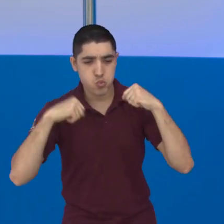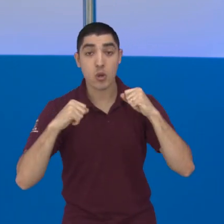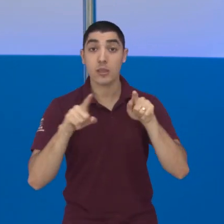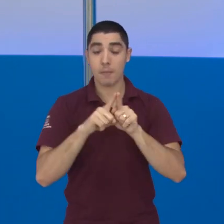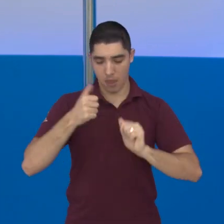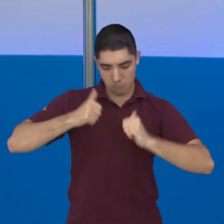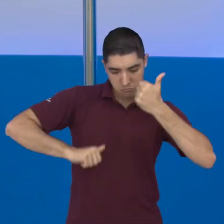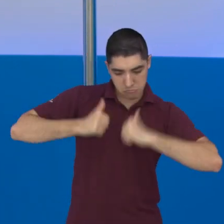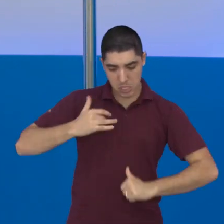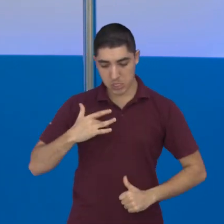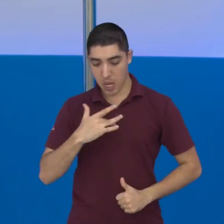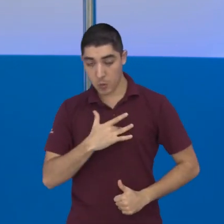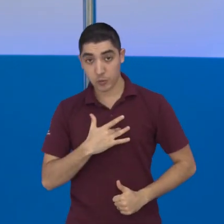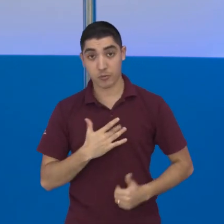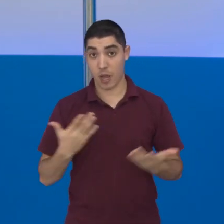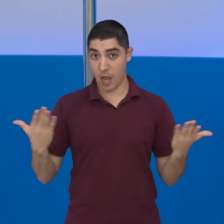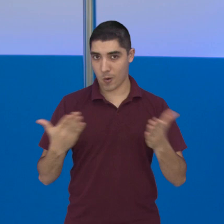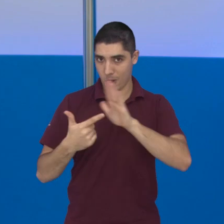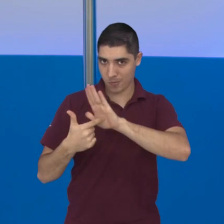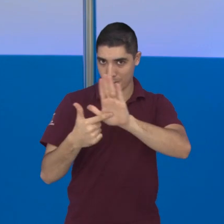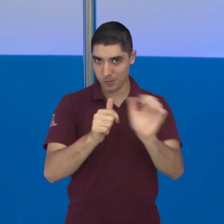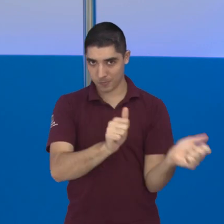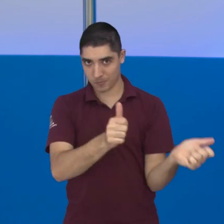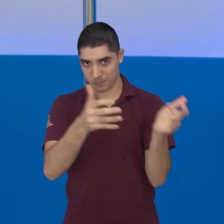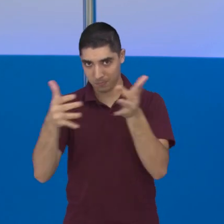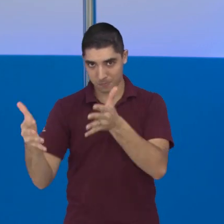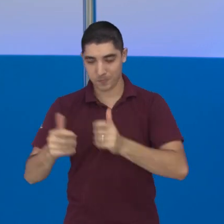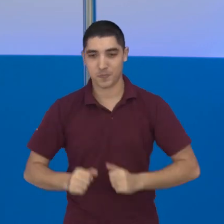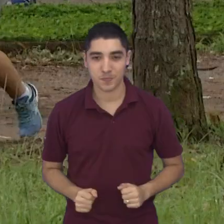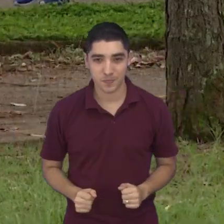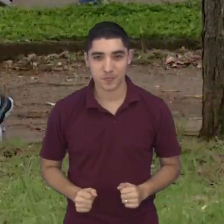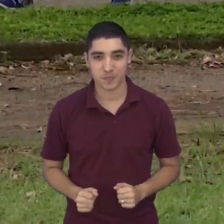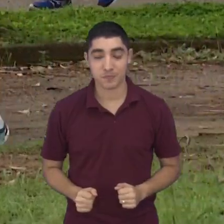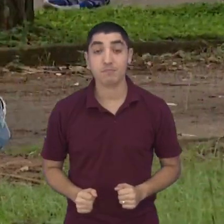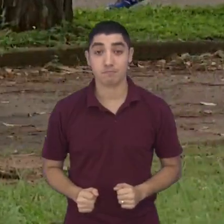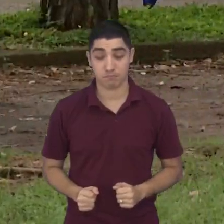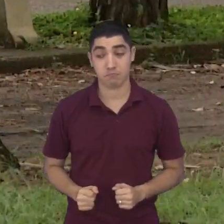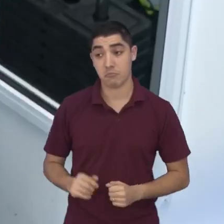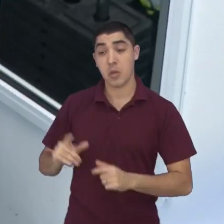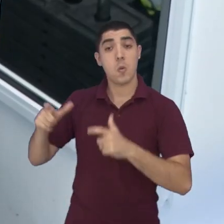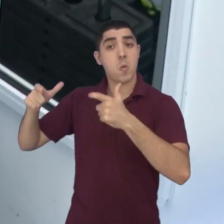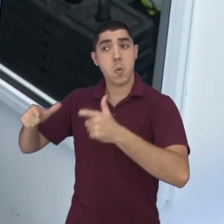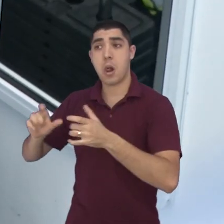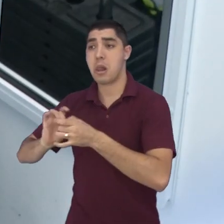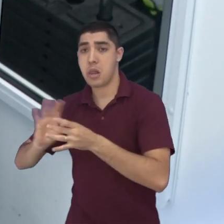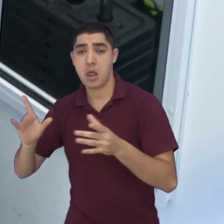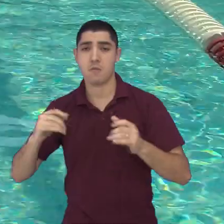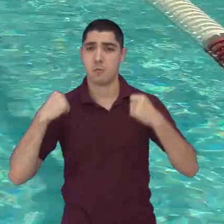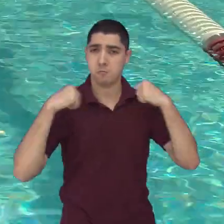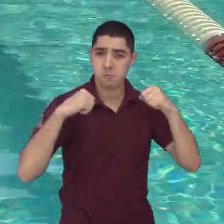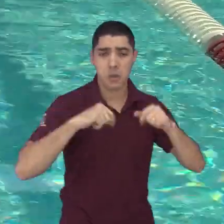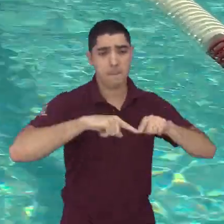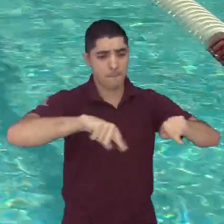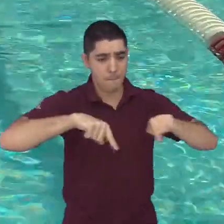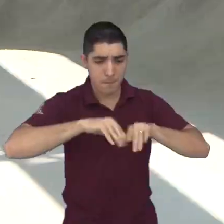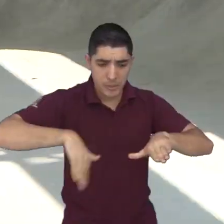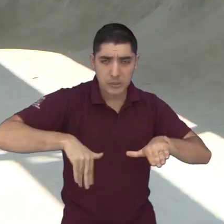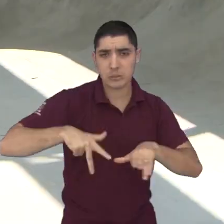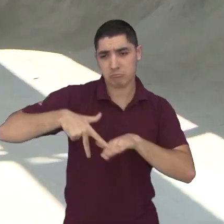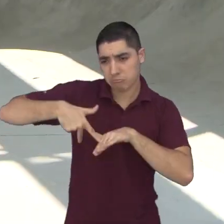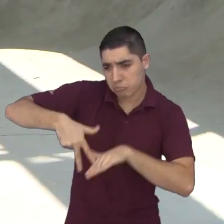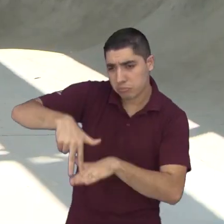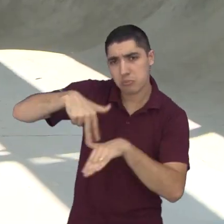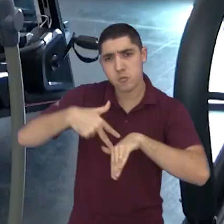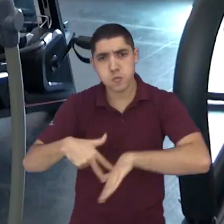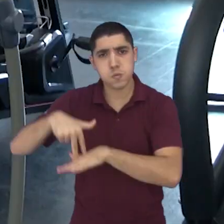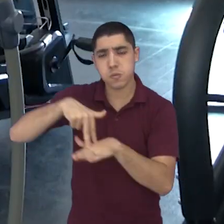acesso a checkups na saúde os detalhes na reportagem ao ar livre dentro de uma academia na piscina ou na pista